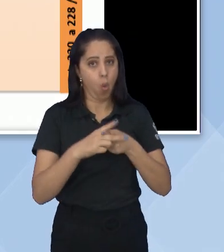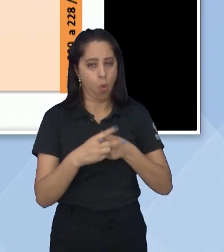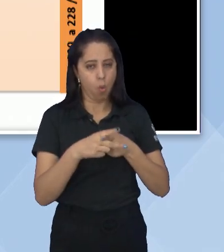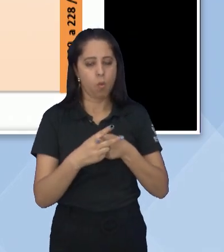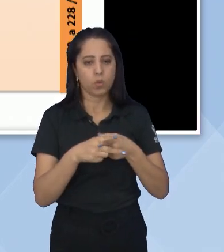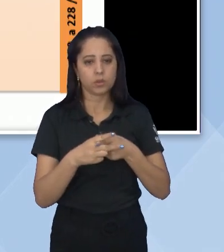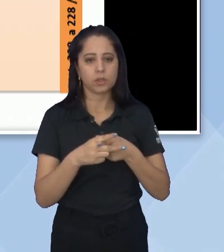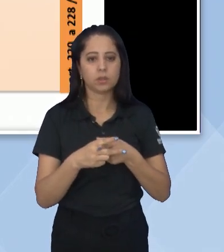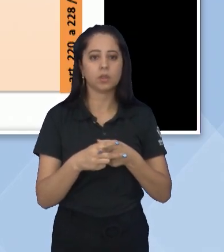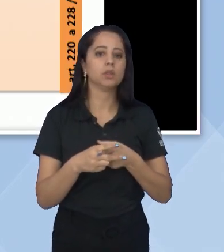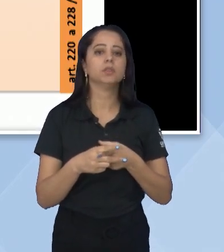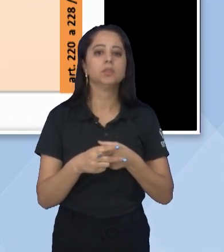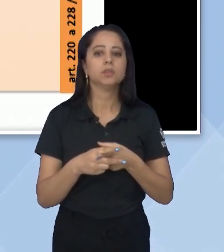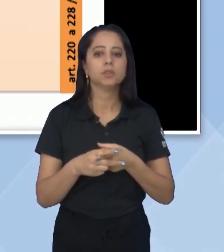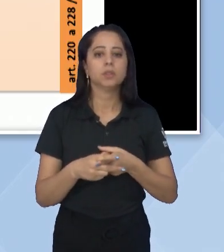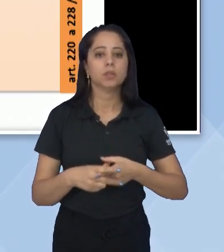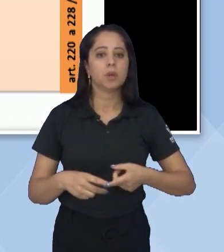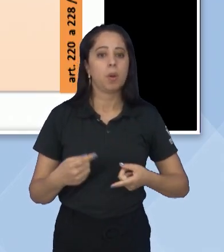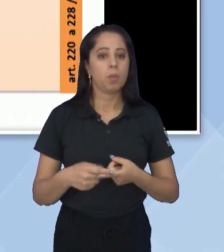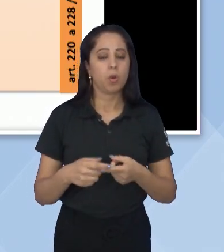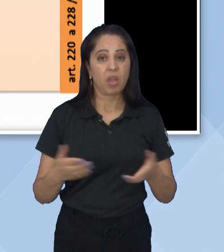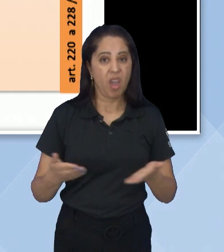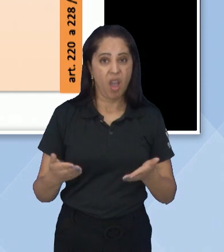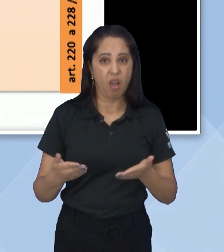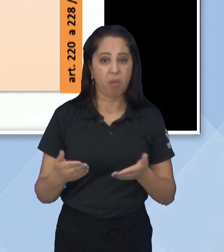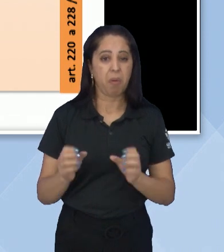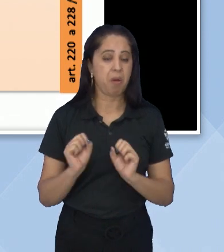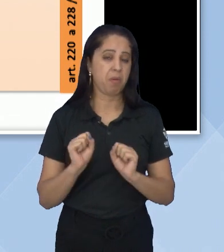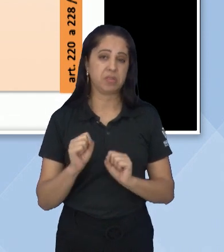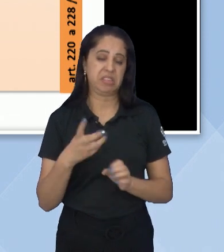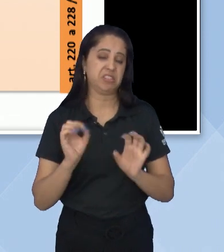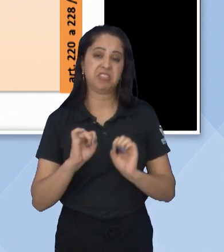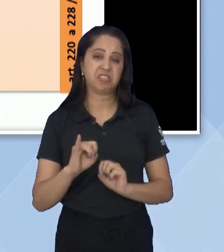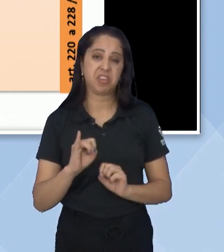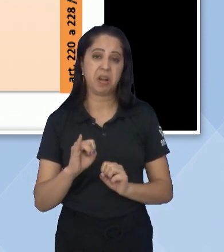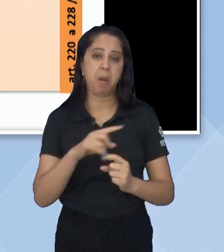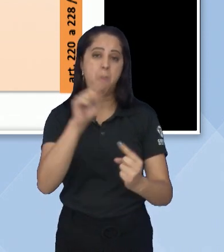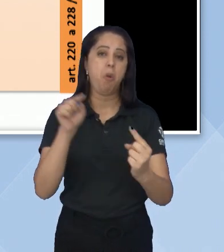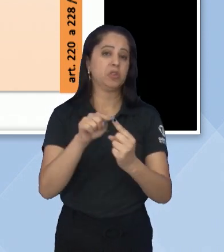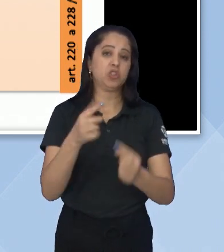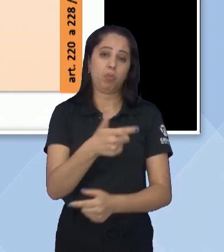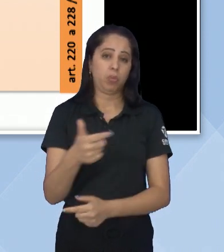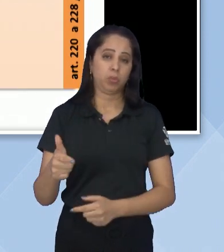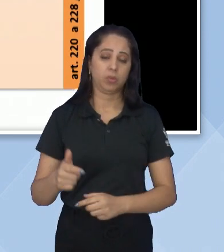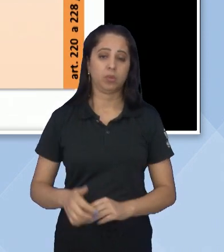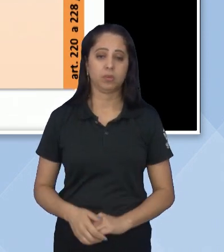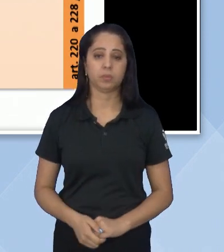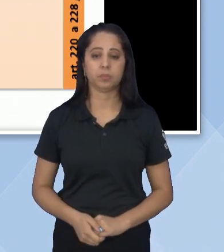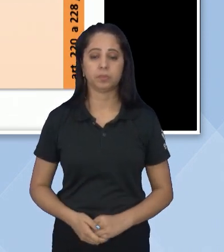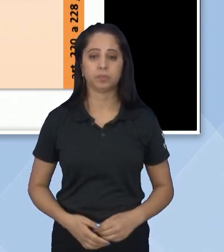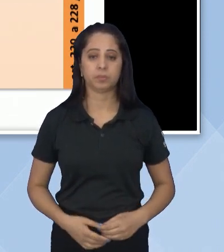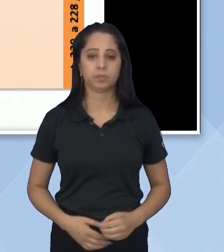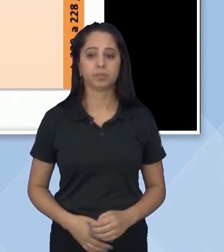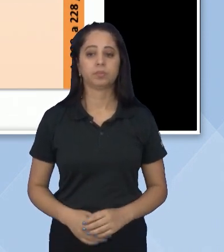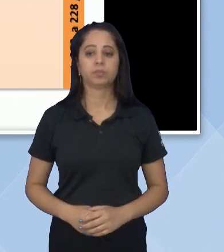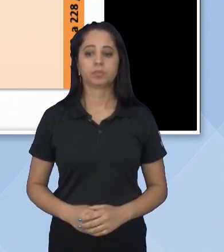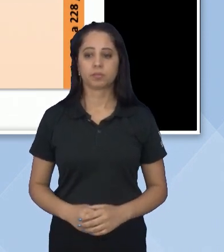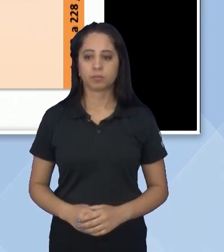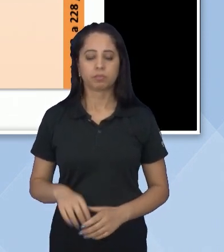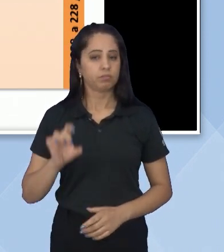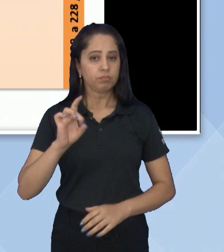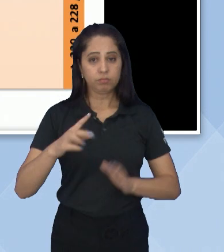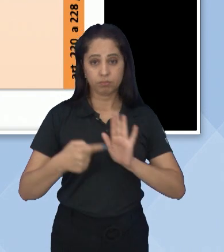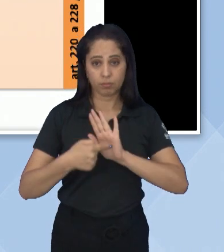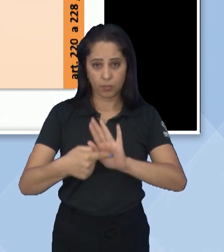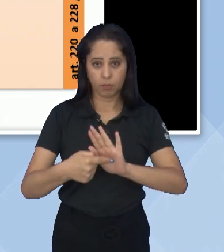por isso são pública não acontece mais de forma isolada se não a gente não tem o resultado que se espera na cidade então só para mostrar